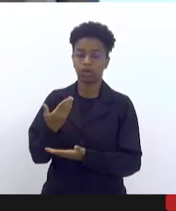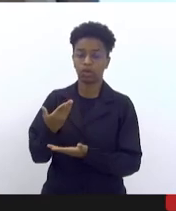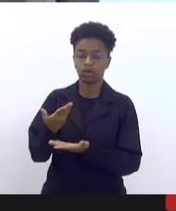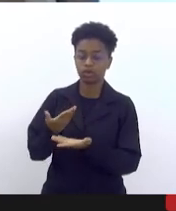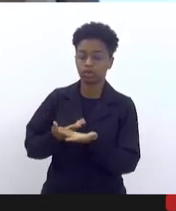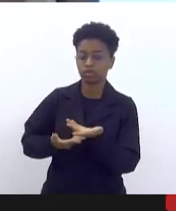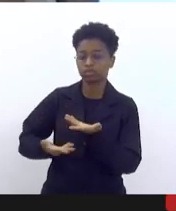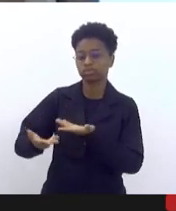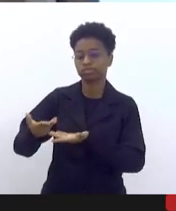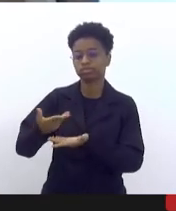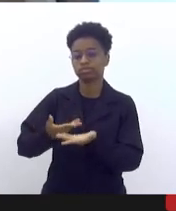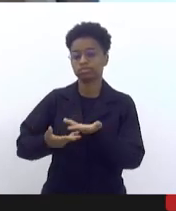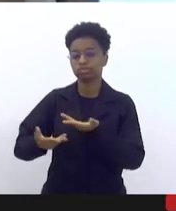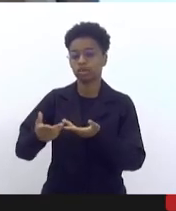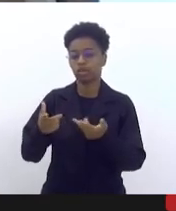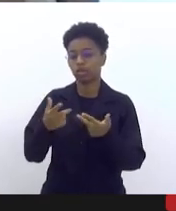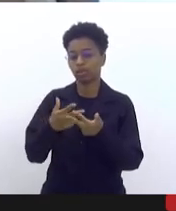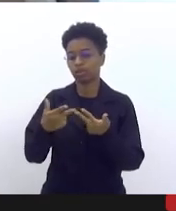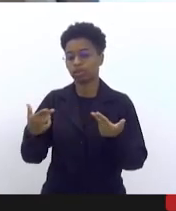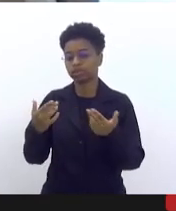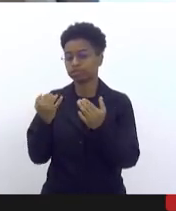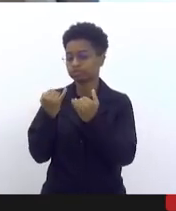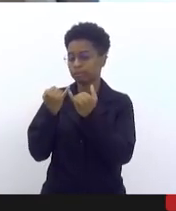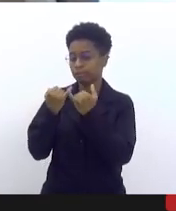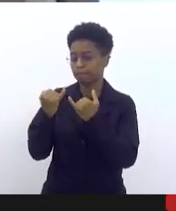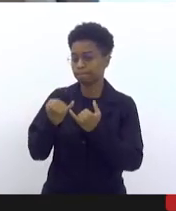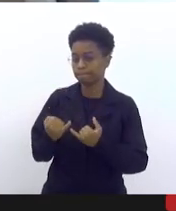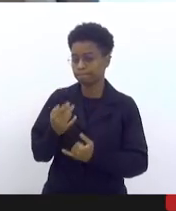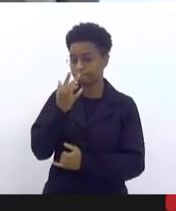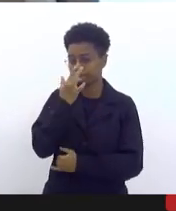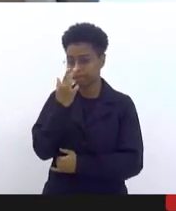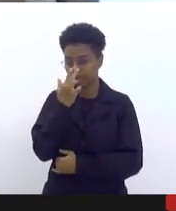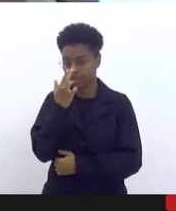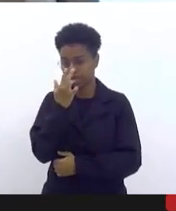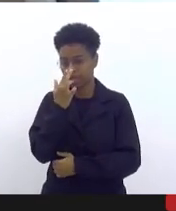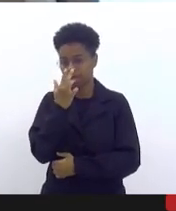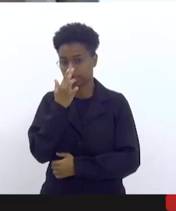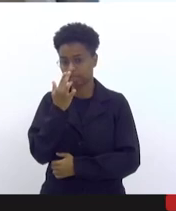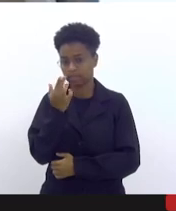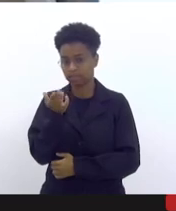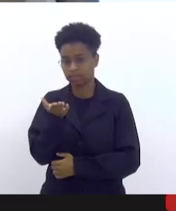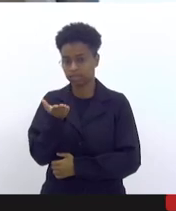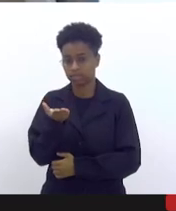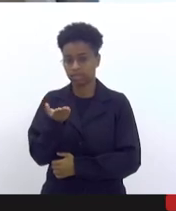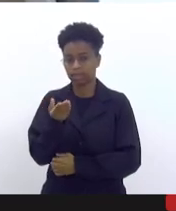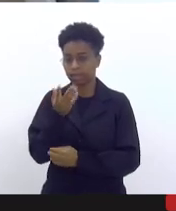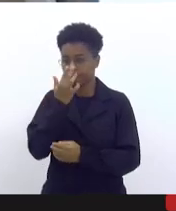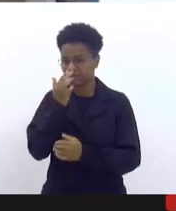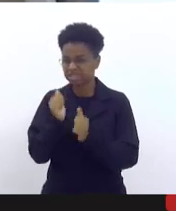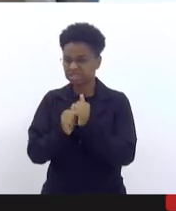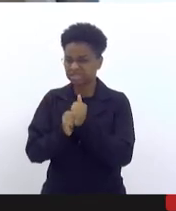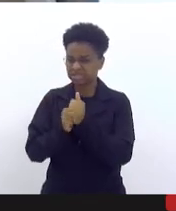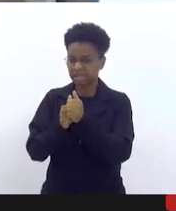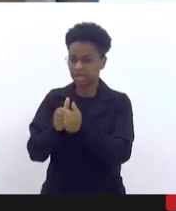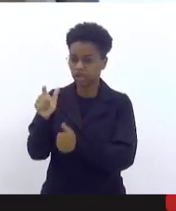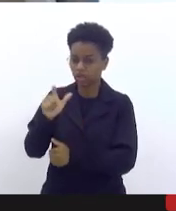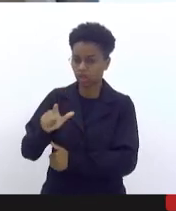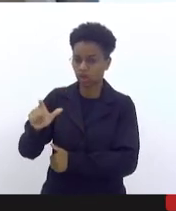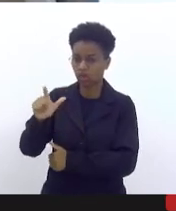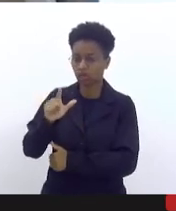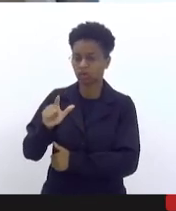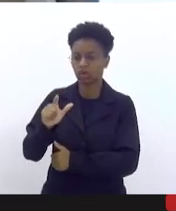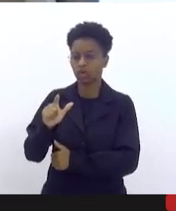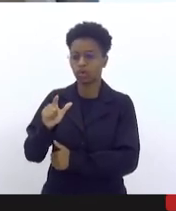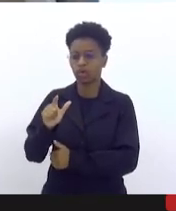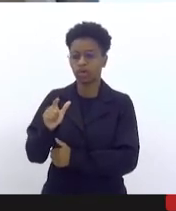uma realidade né que é parecida com um pouco a lógica do contrabando de marcas